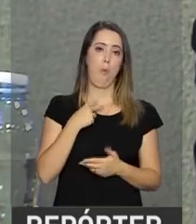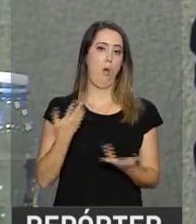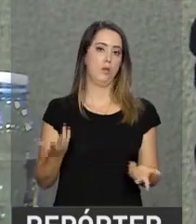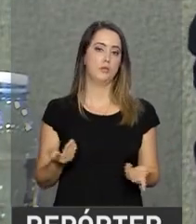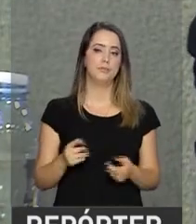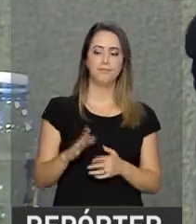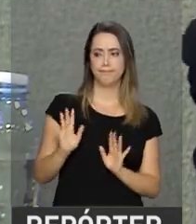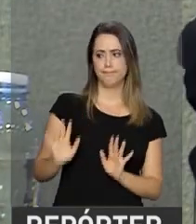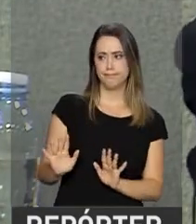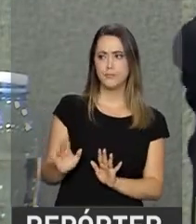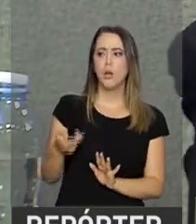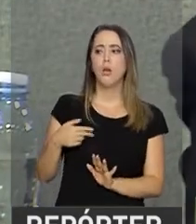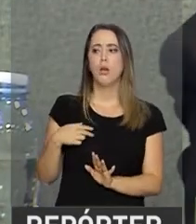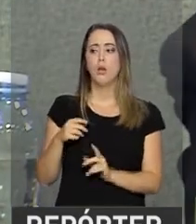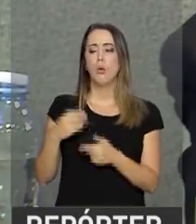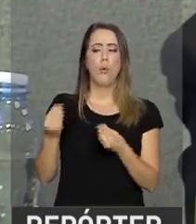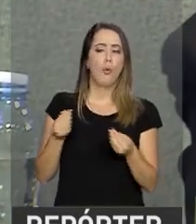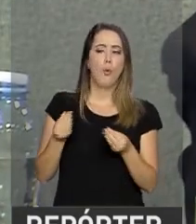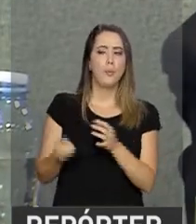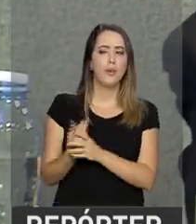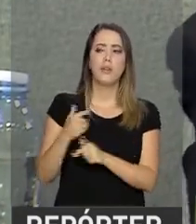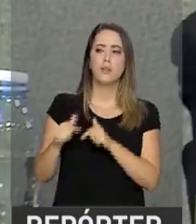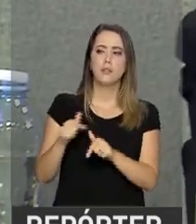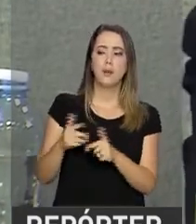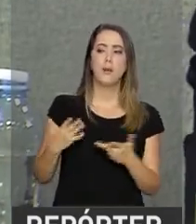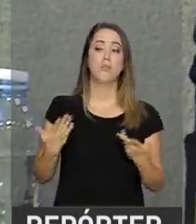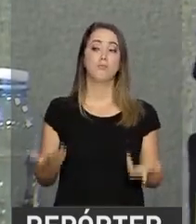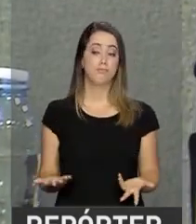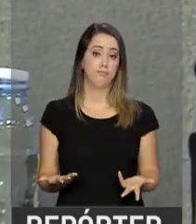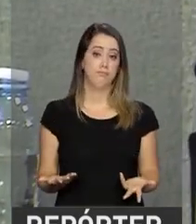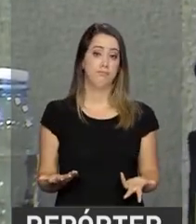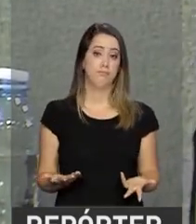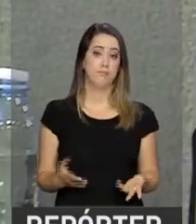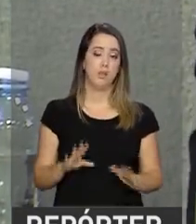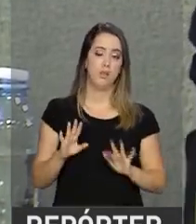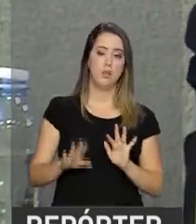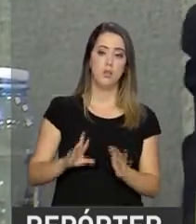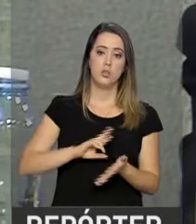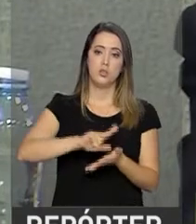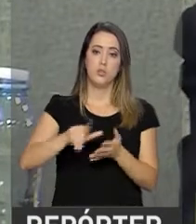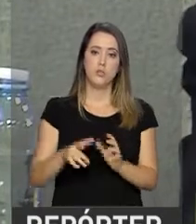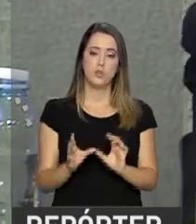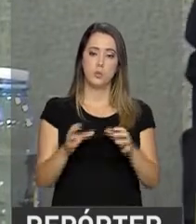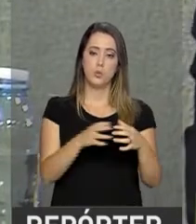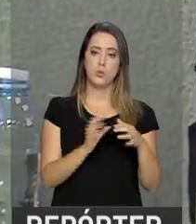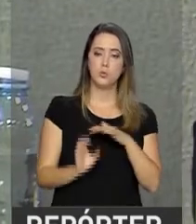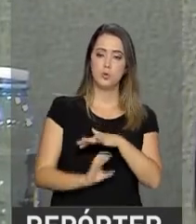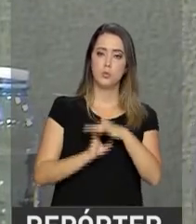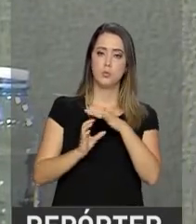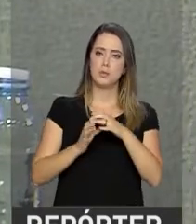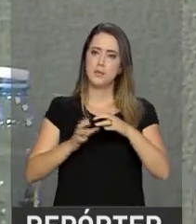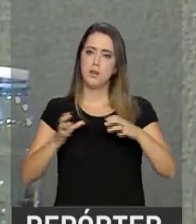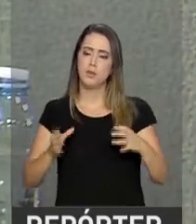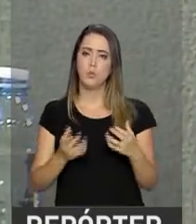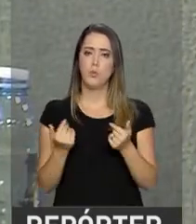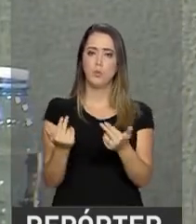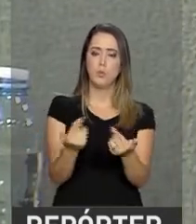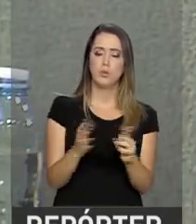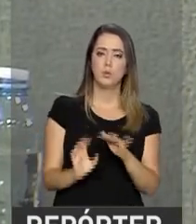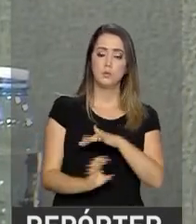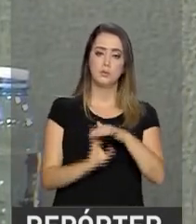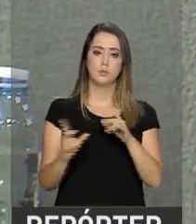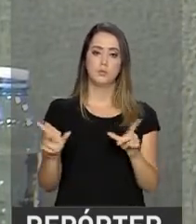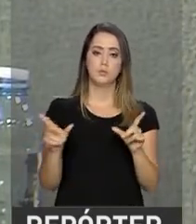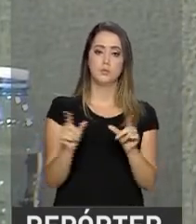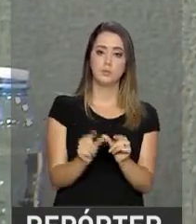acontecer eles muito bem quem é que vai dar emprego não é de fora para os grandes empresários igualmente é como lembrou a fifa eo pequeno